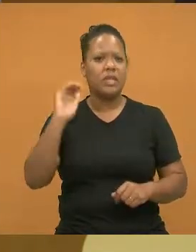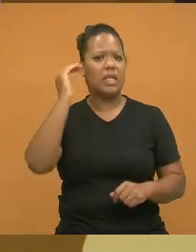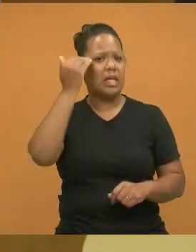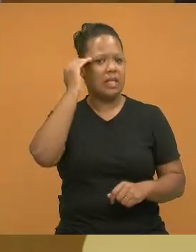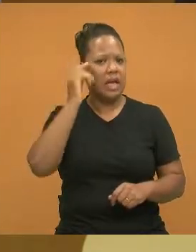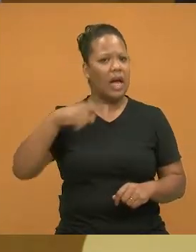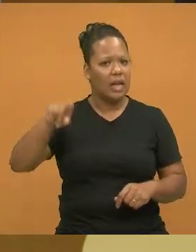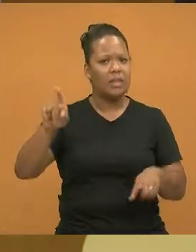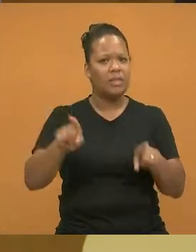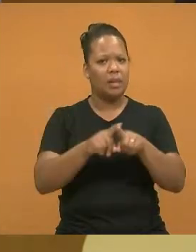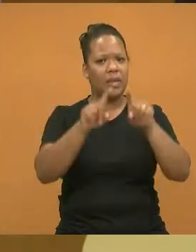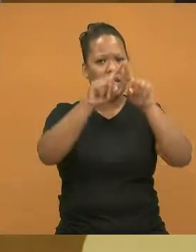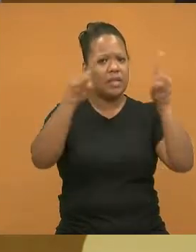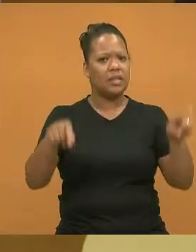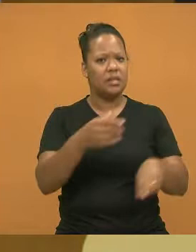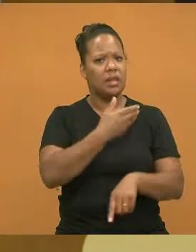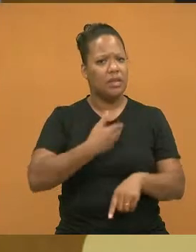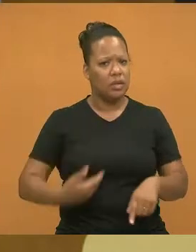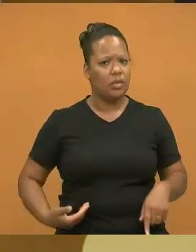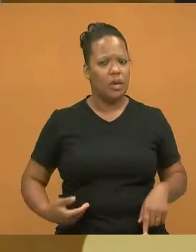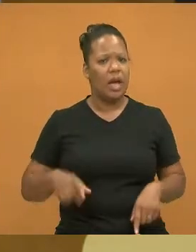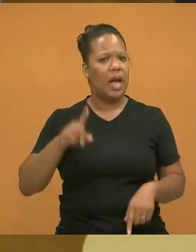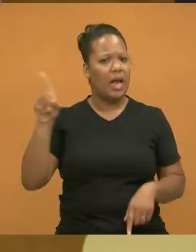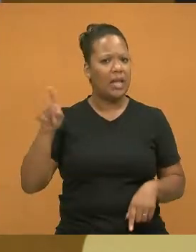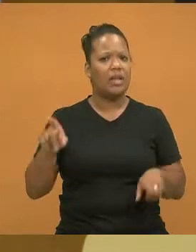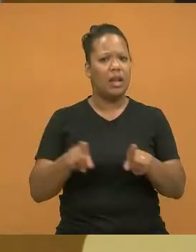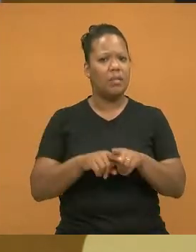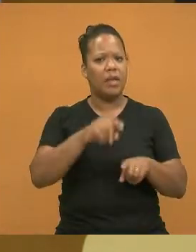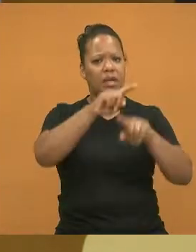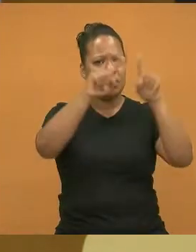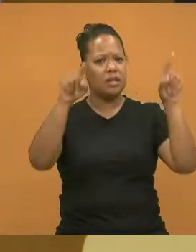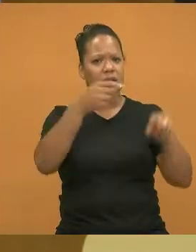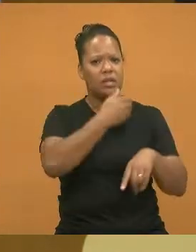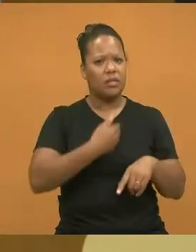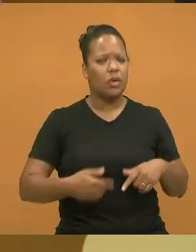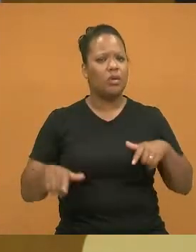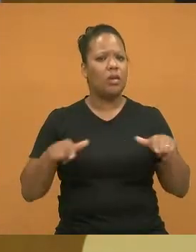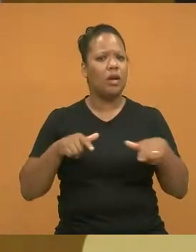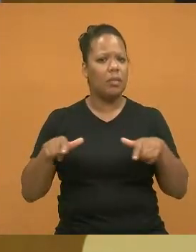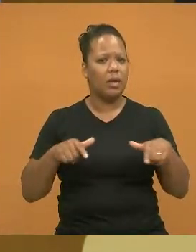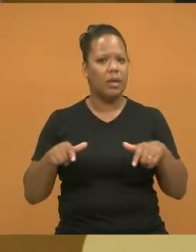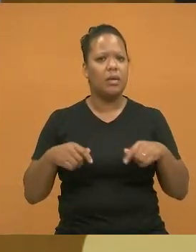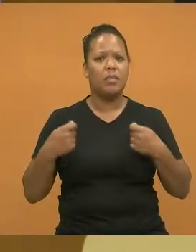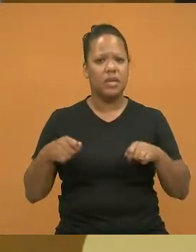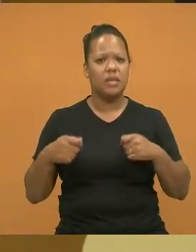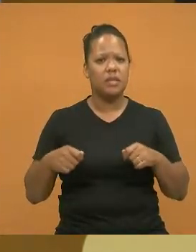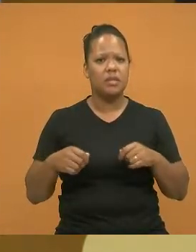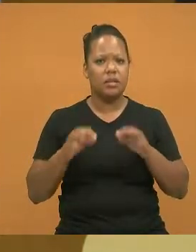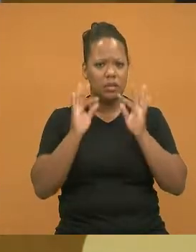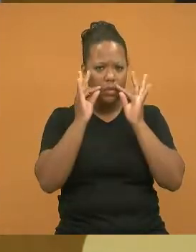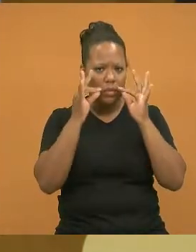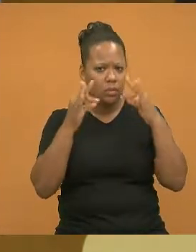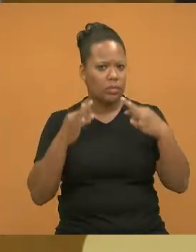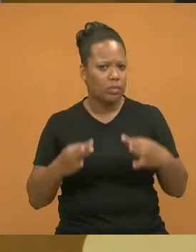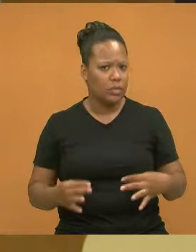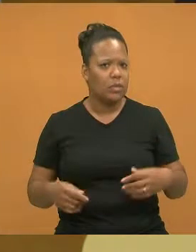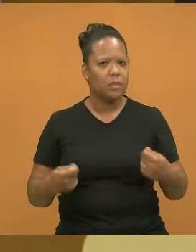são servidores públicos, eles estão lá como servidores públicos, tem que descer um pouquinho do pedestal de